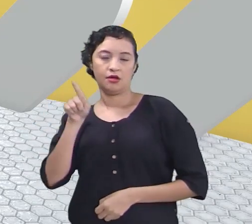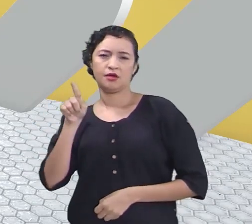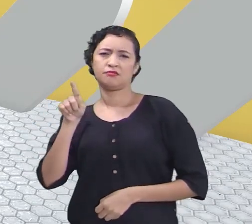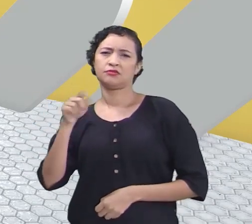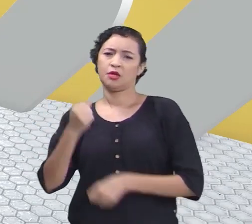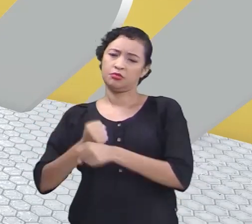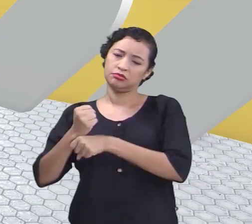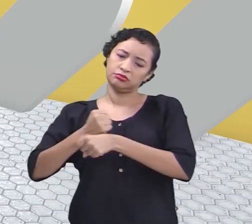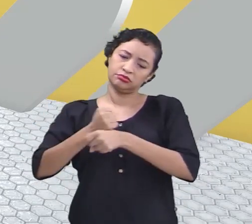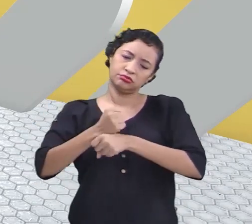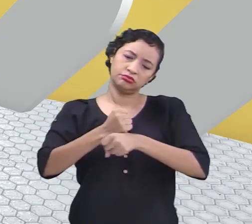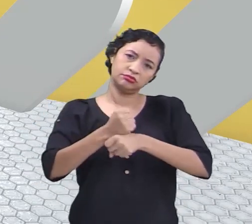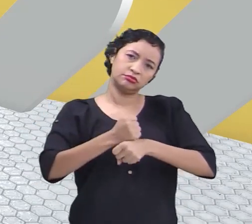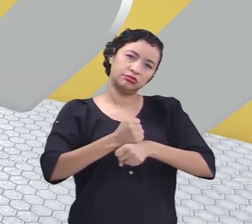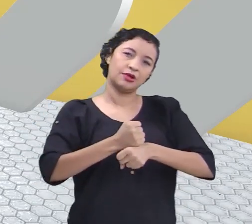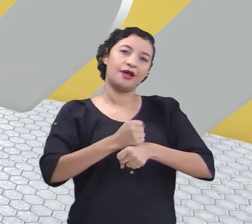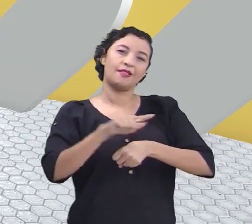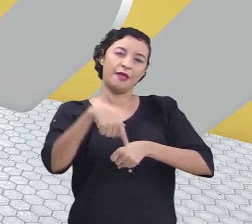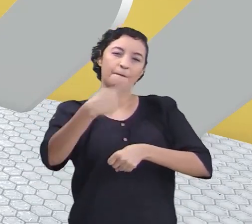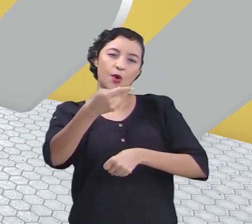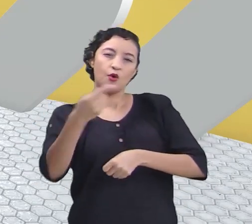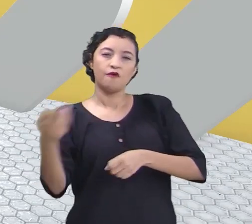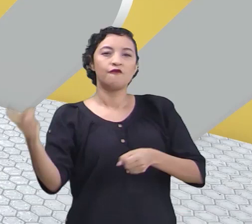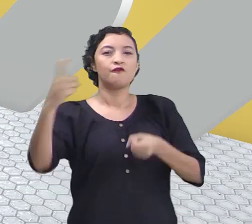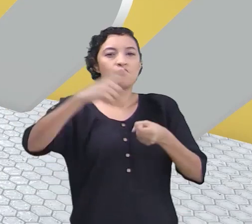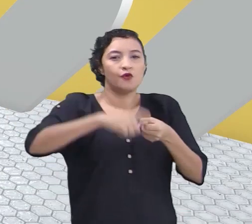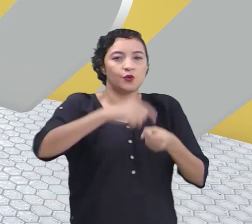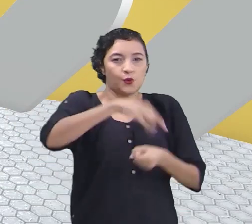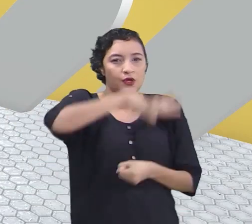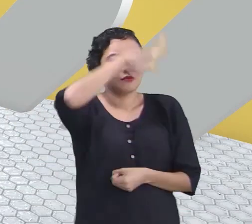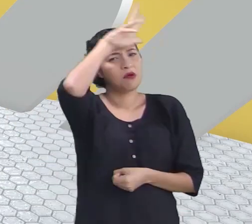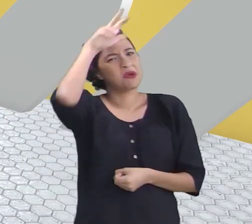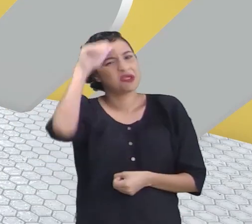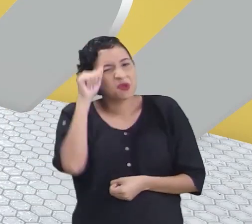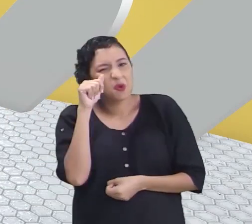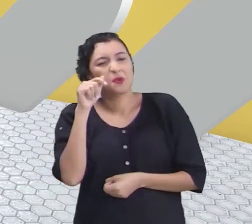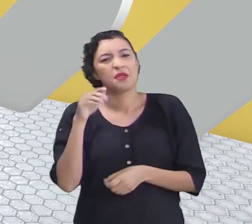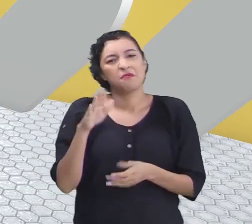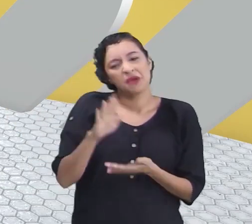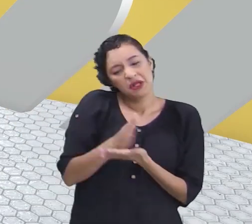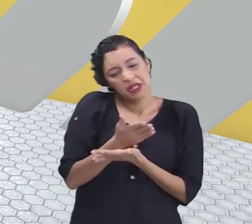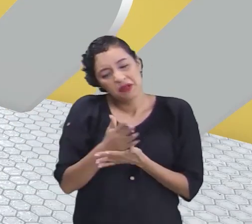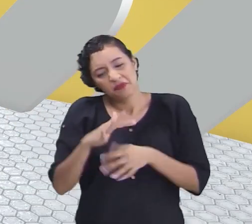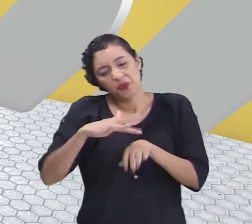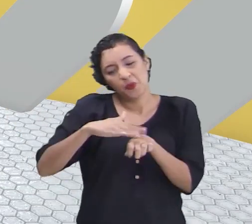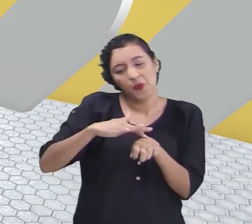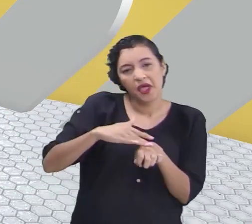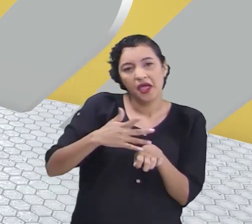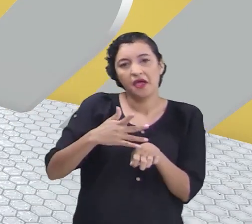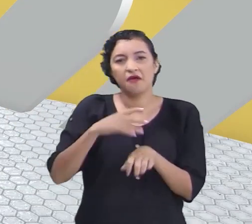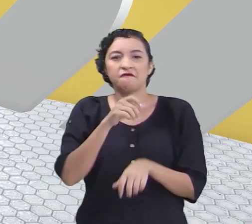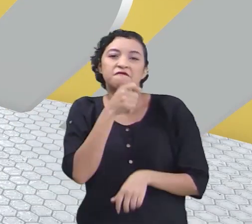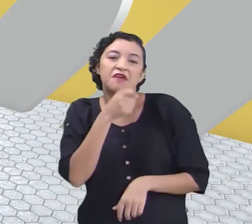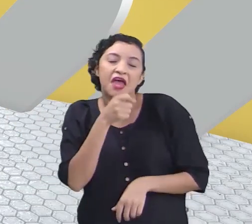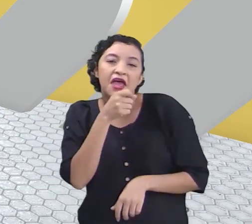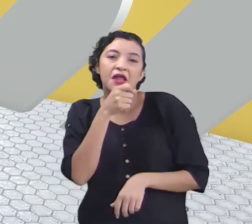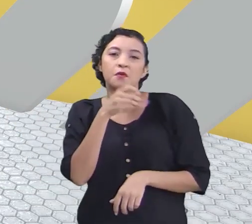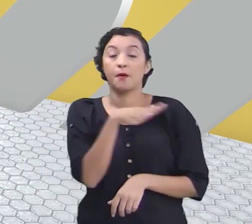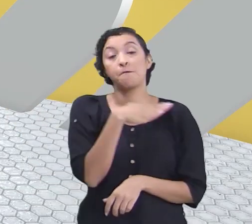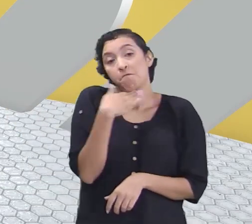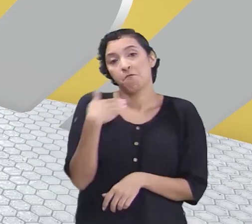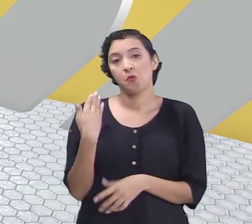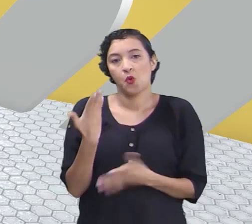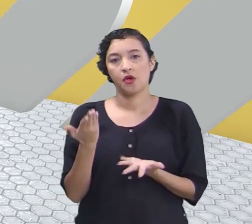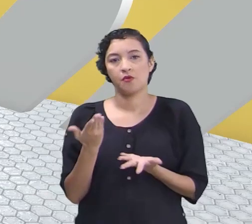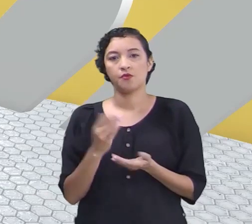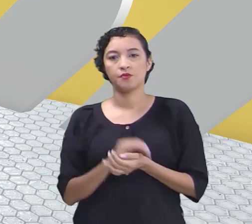Amazonas. Mas aí quando ele chega aqui já estava meio velho, doente. E aí Francisco morreu. Mas é importante vocês